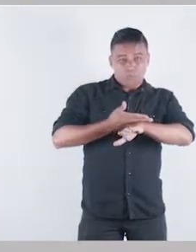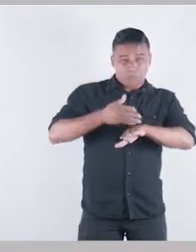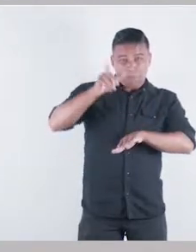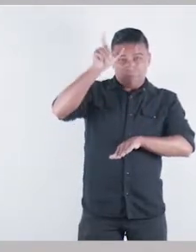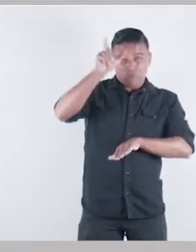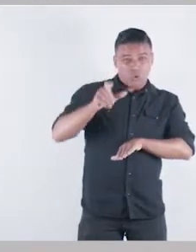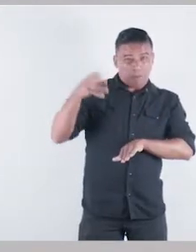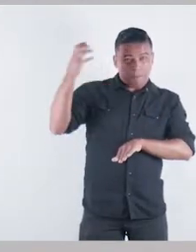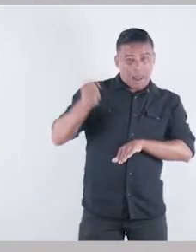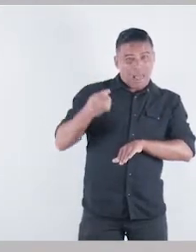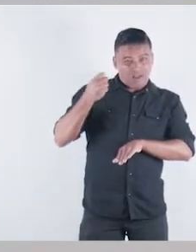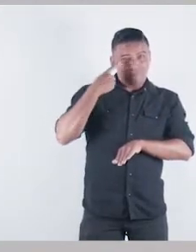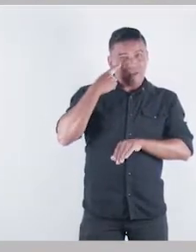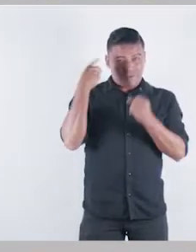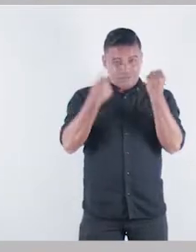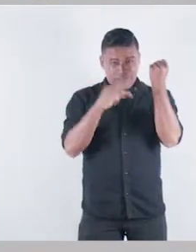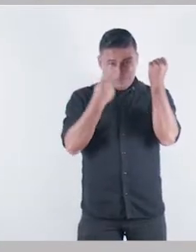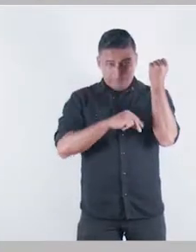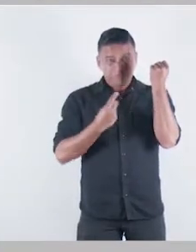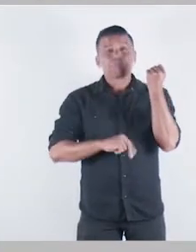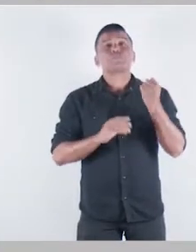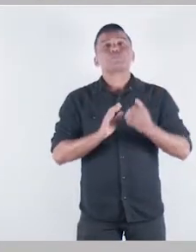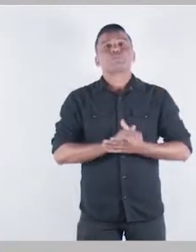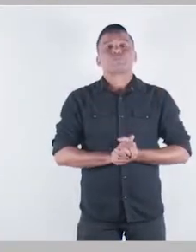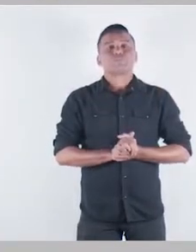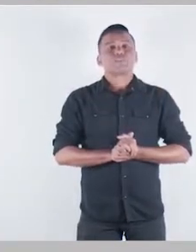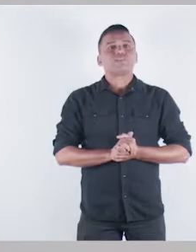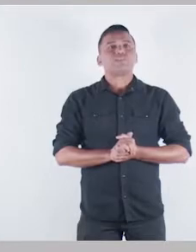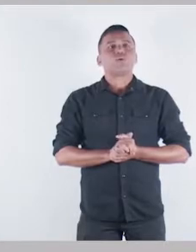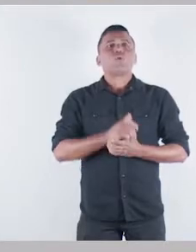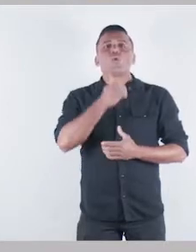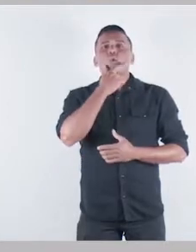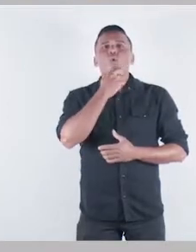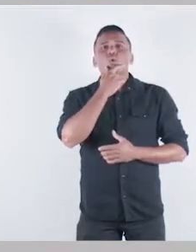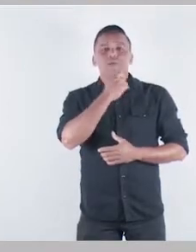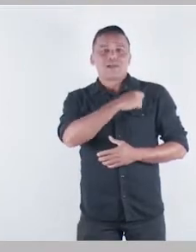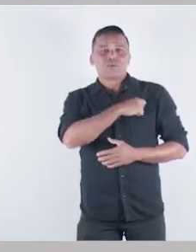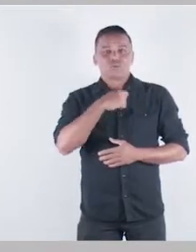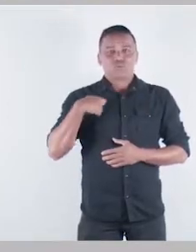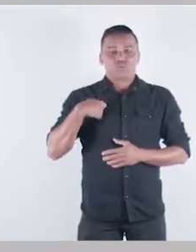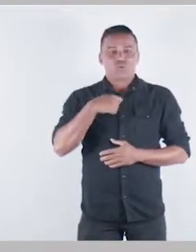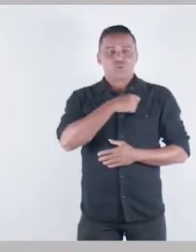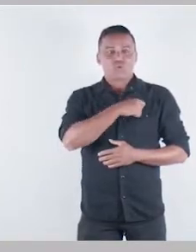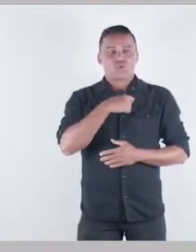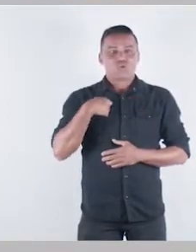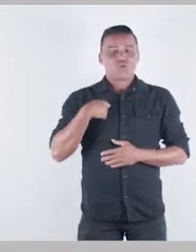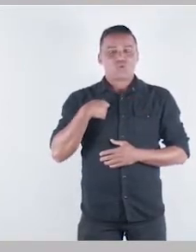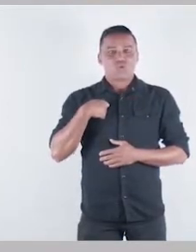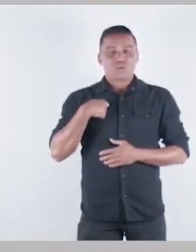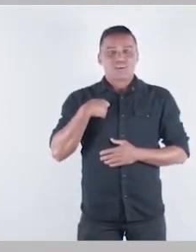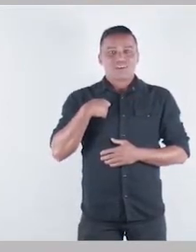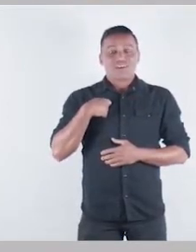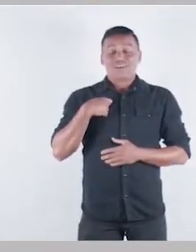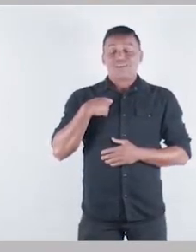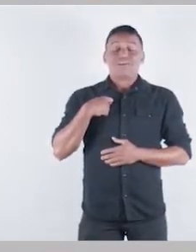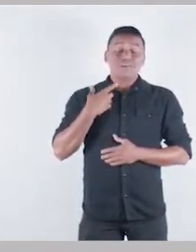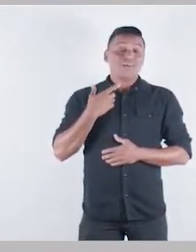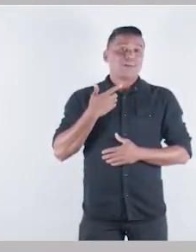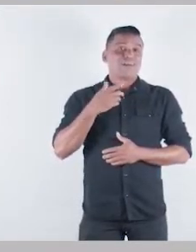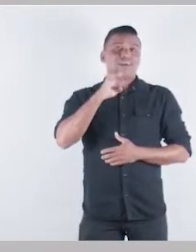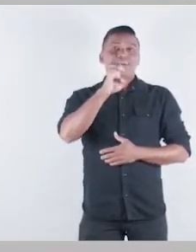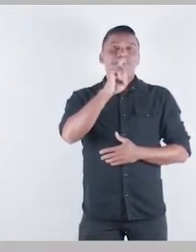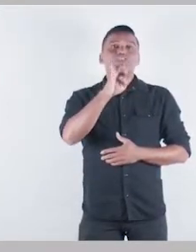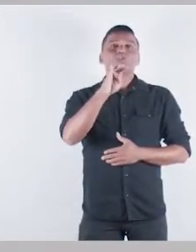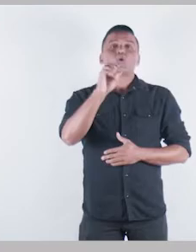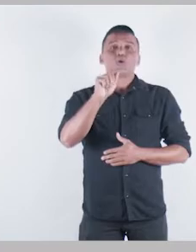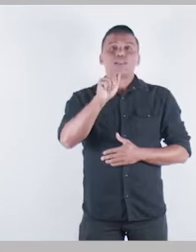exibir. Então, esse é o tom do livro Guarda para Mim, da editora Letra Capital, que